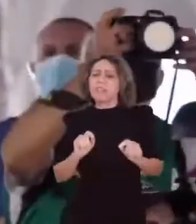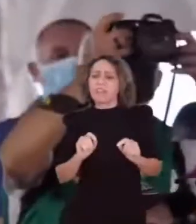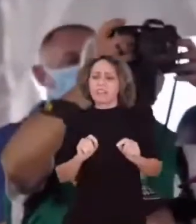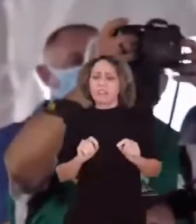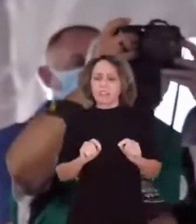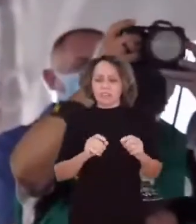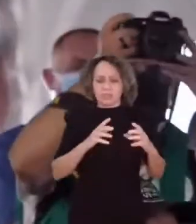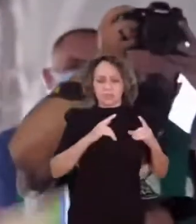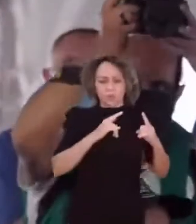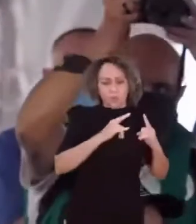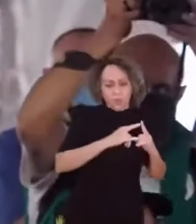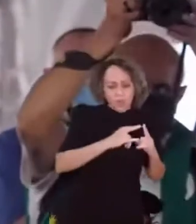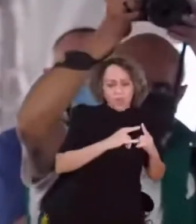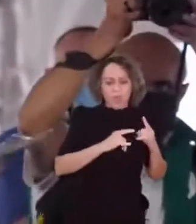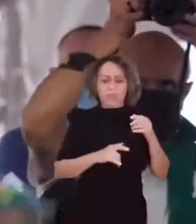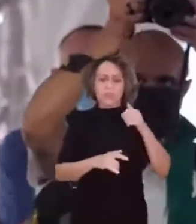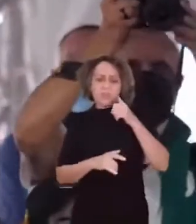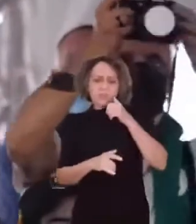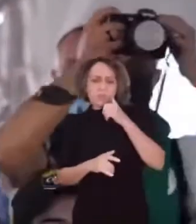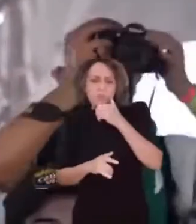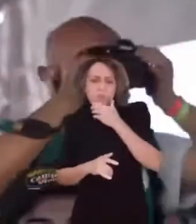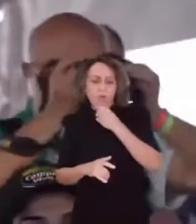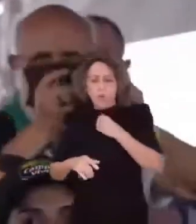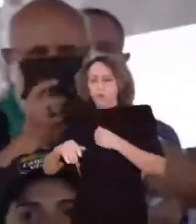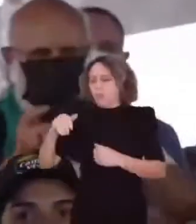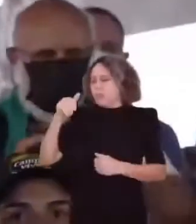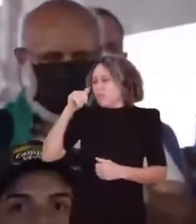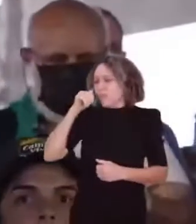companheiras que há tantos anos nos encontramos.